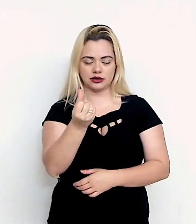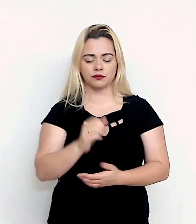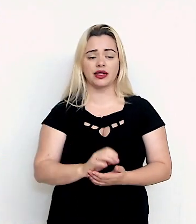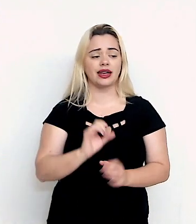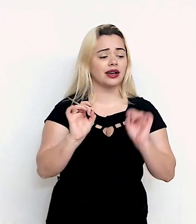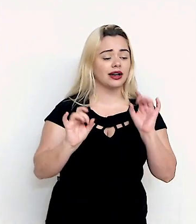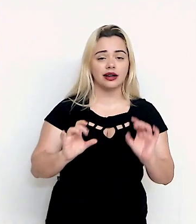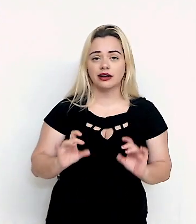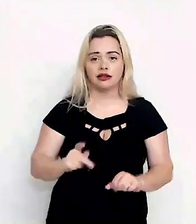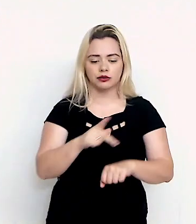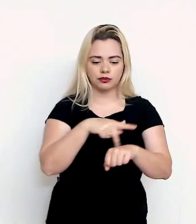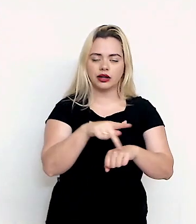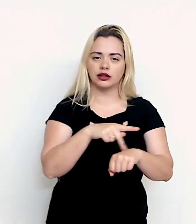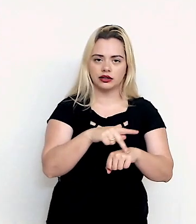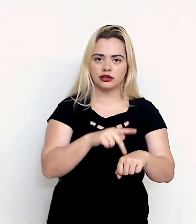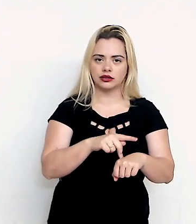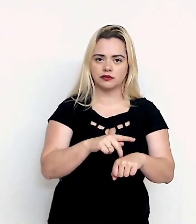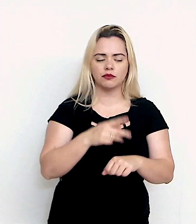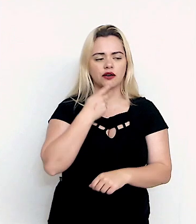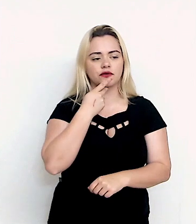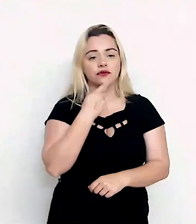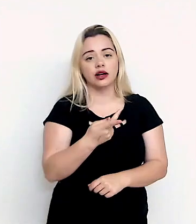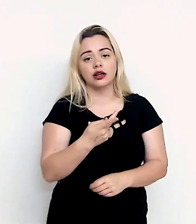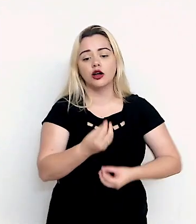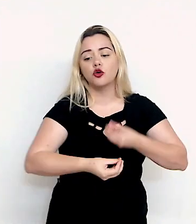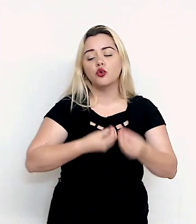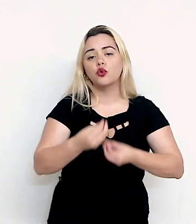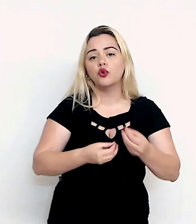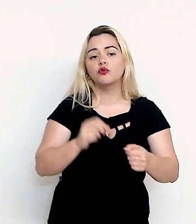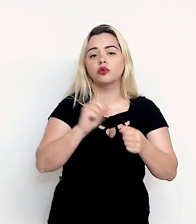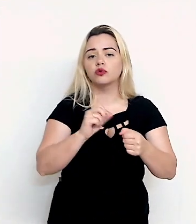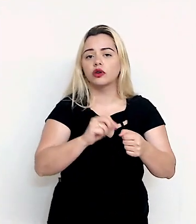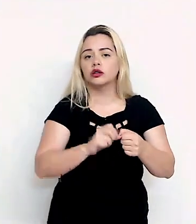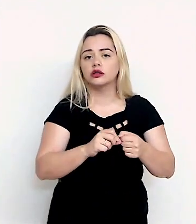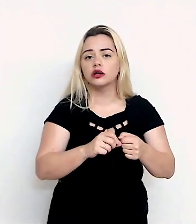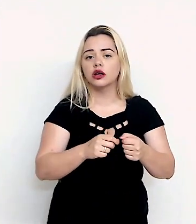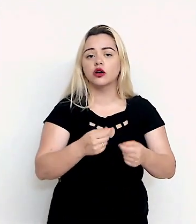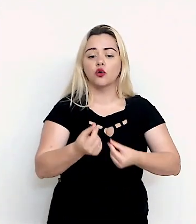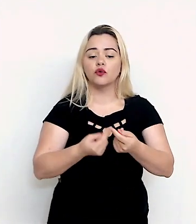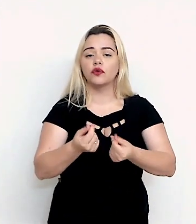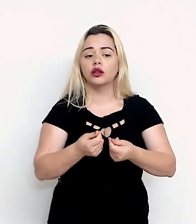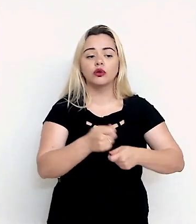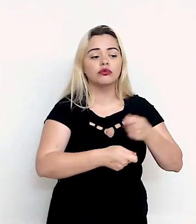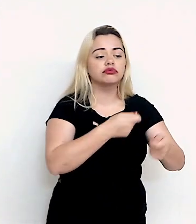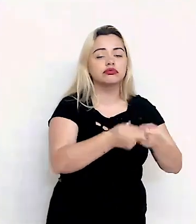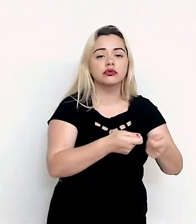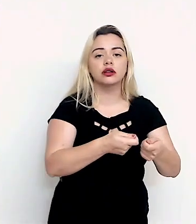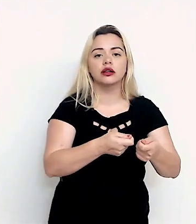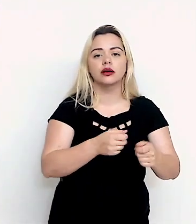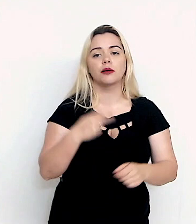determina soberanamente É do jeito que quiser a contribuição que quer dar para combater a mudança do clima